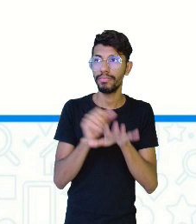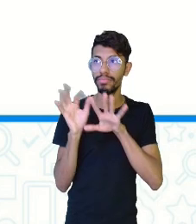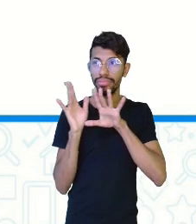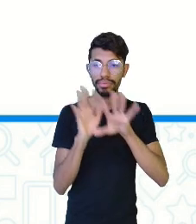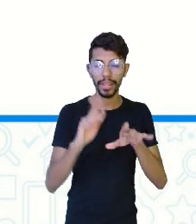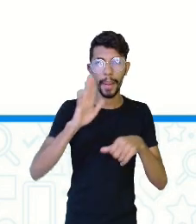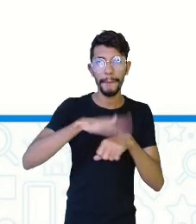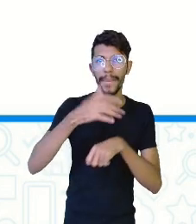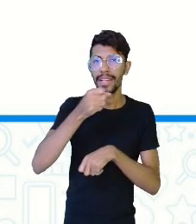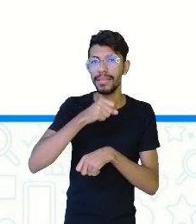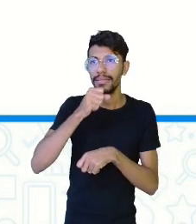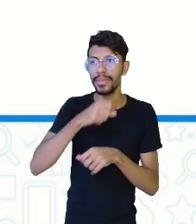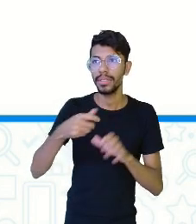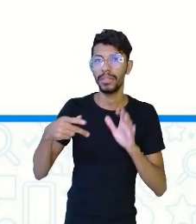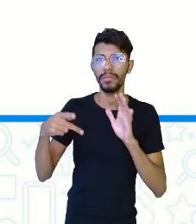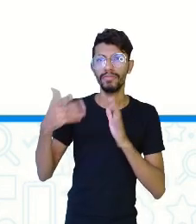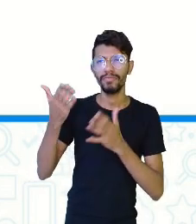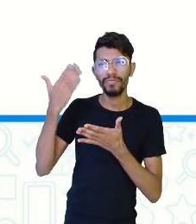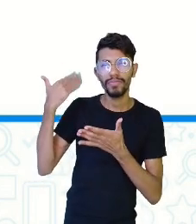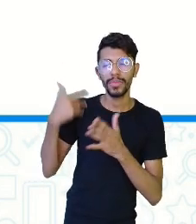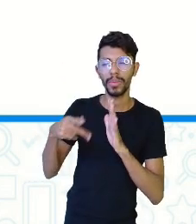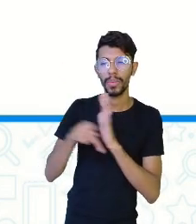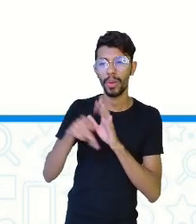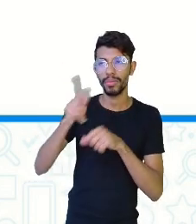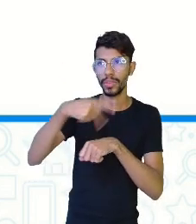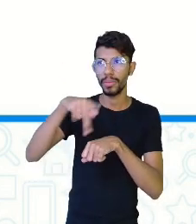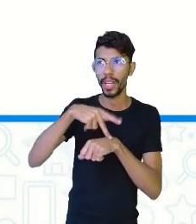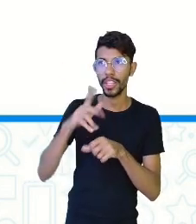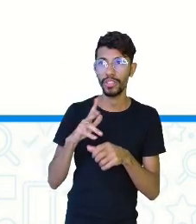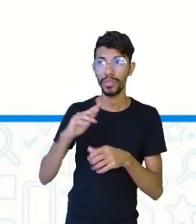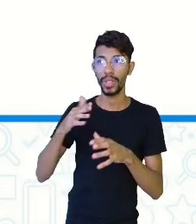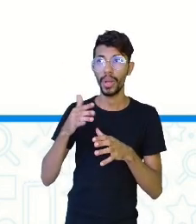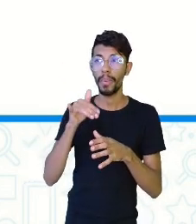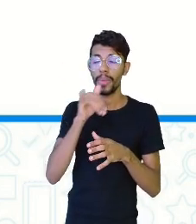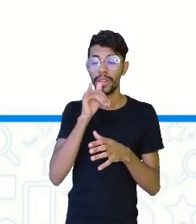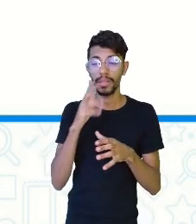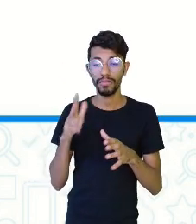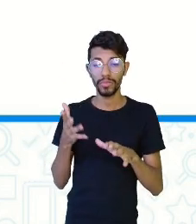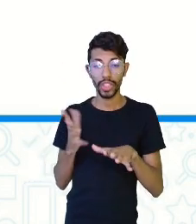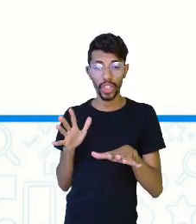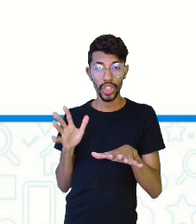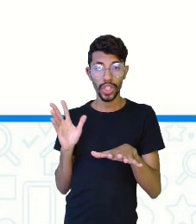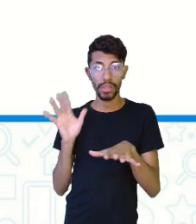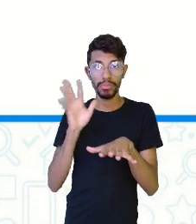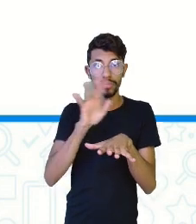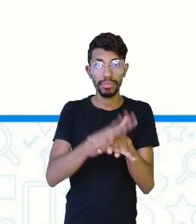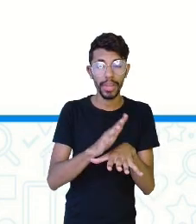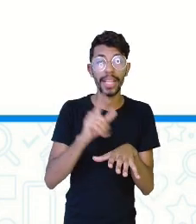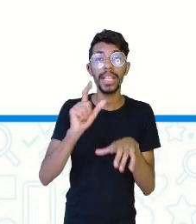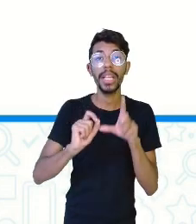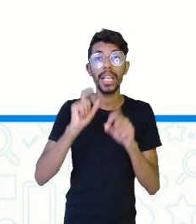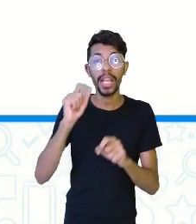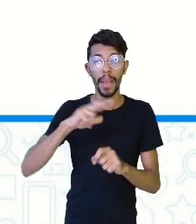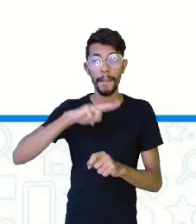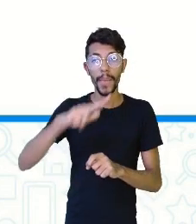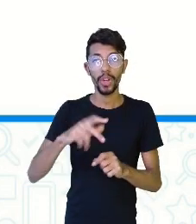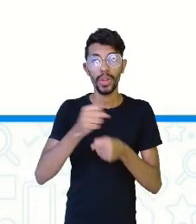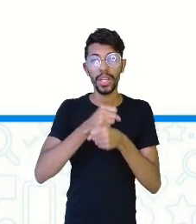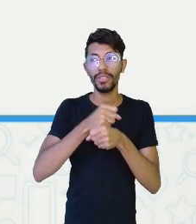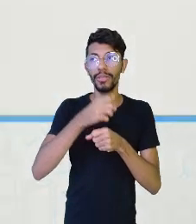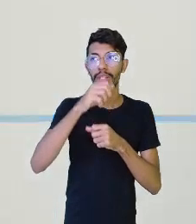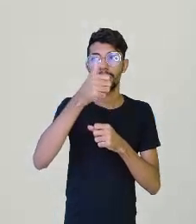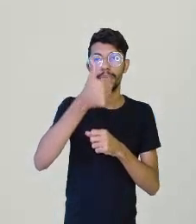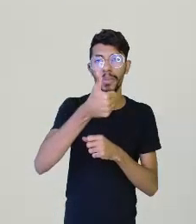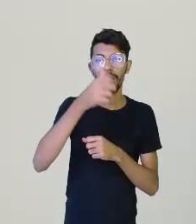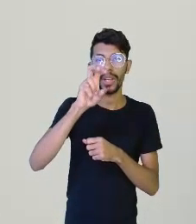país, sendo ocupada pelos portugueses desde a sua chegada em 1500. Então, o que é que isso aí quer